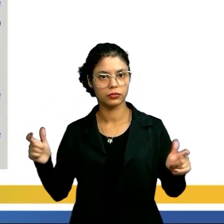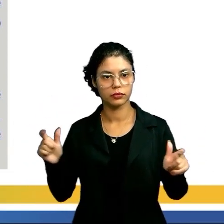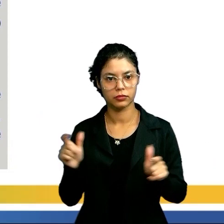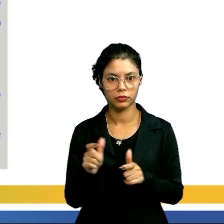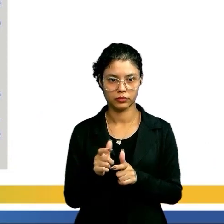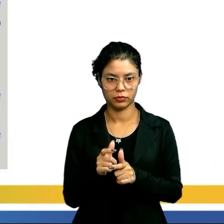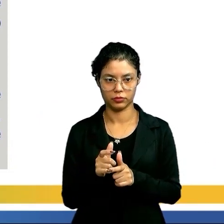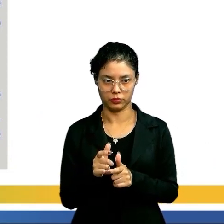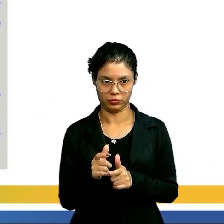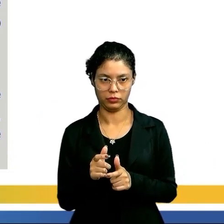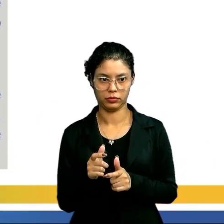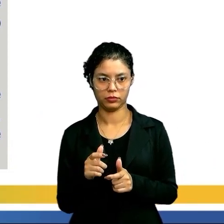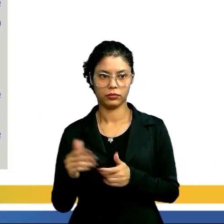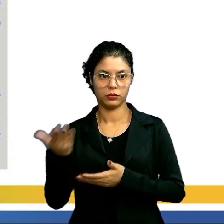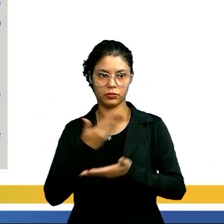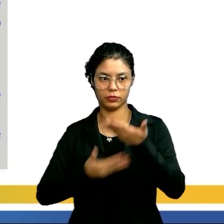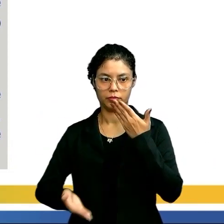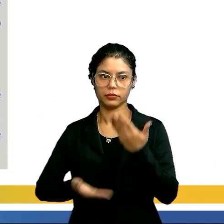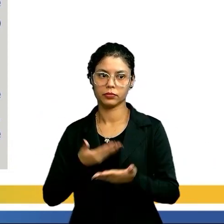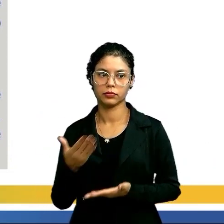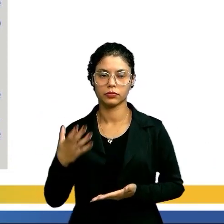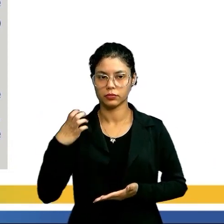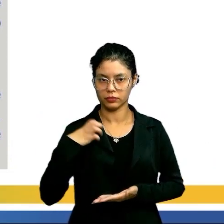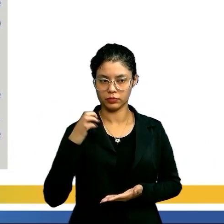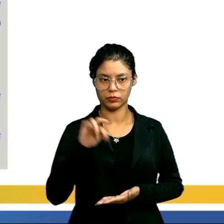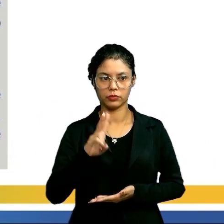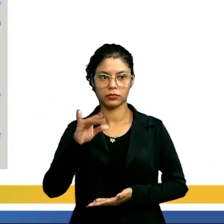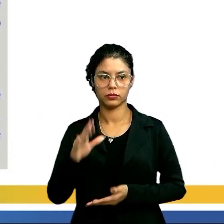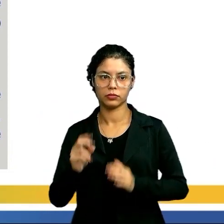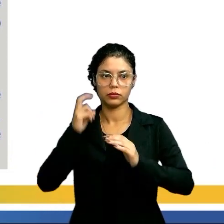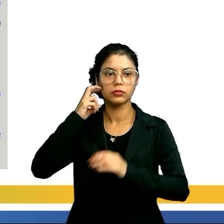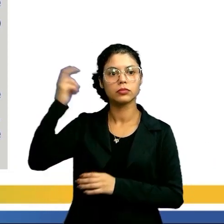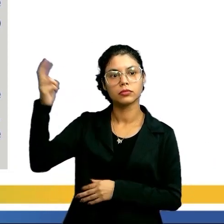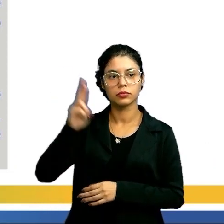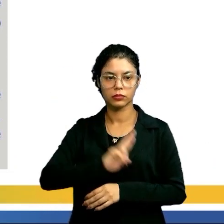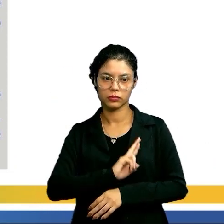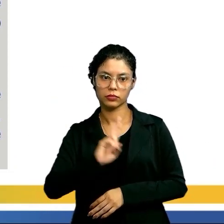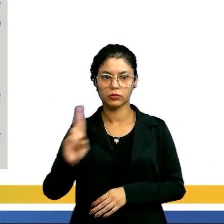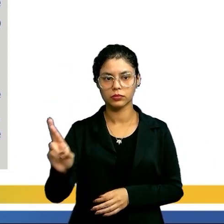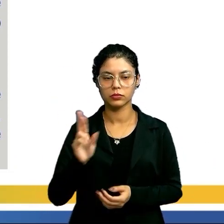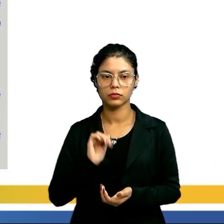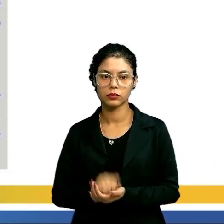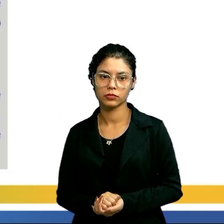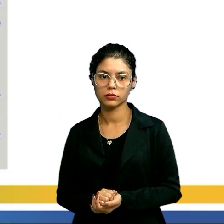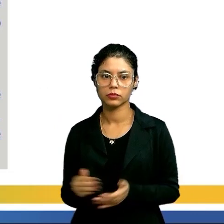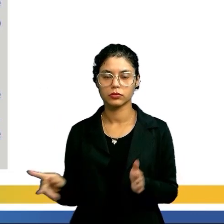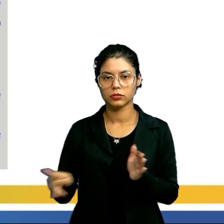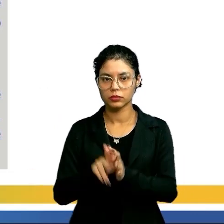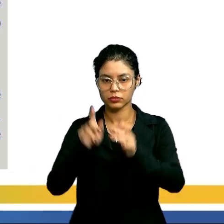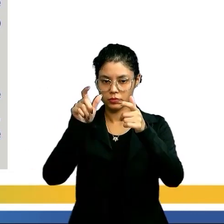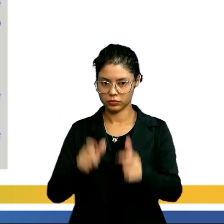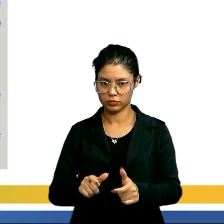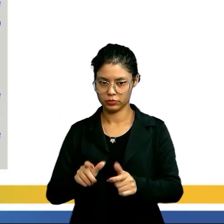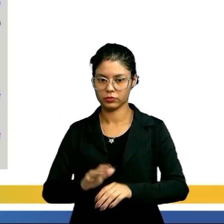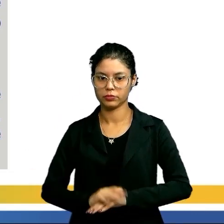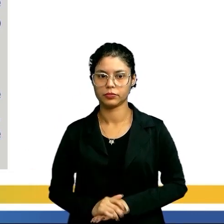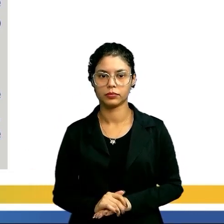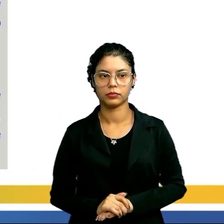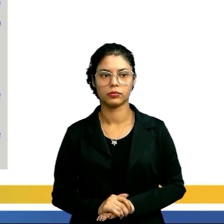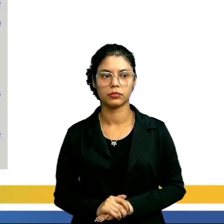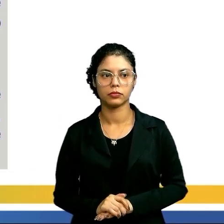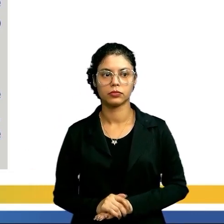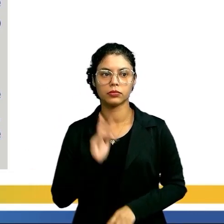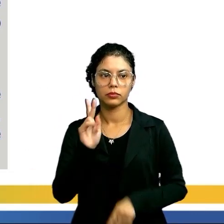que compartilham etnia, cultura, religião, costumes de um determinado